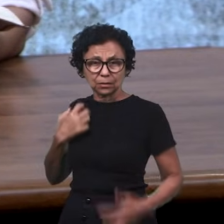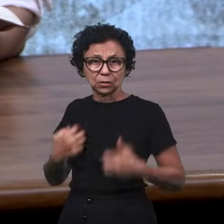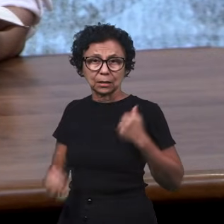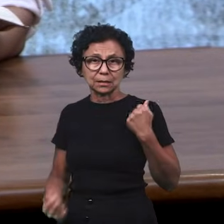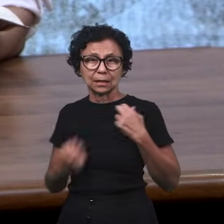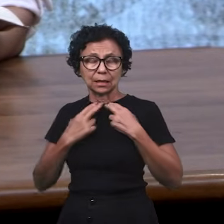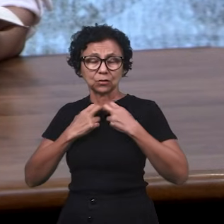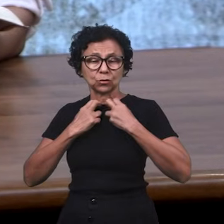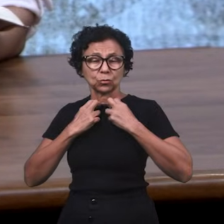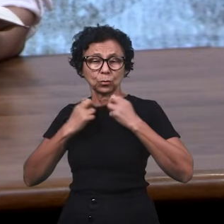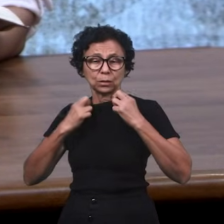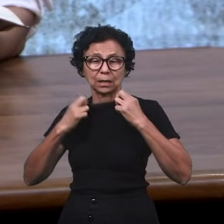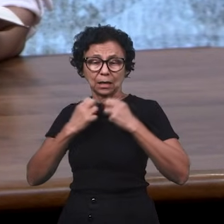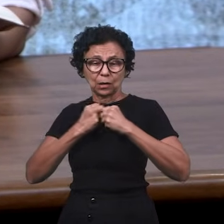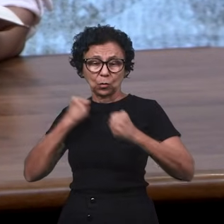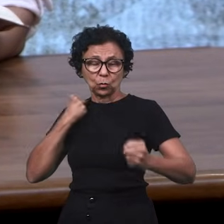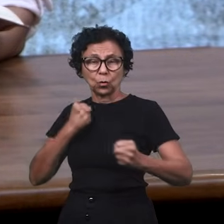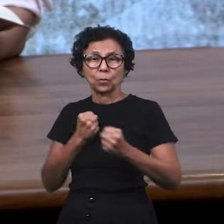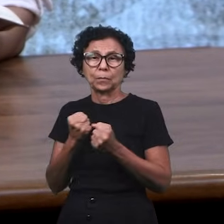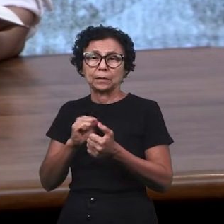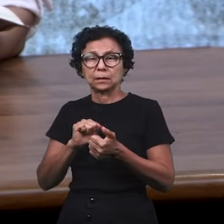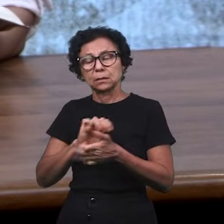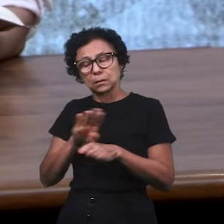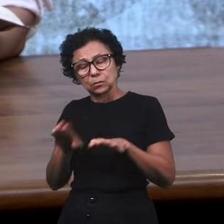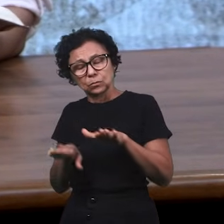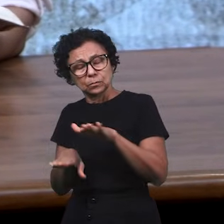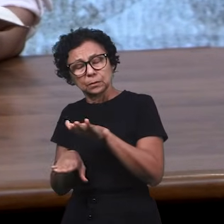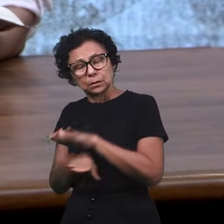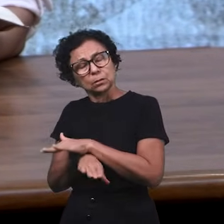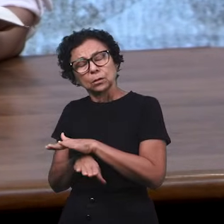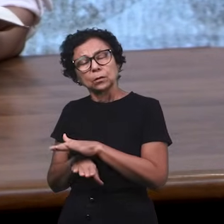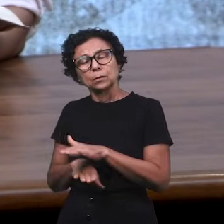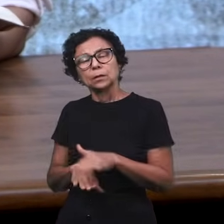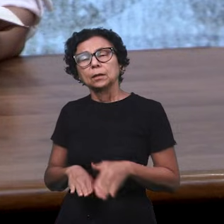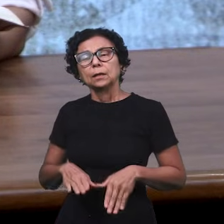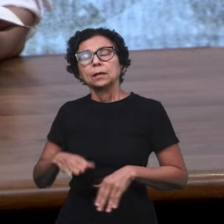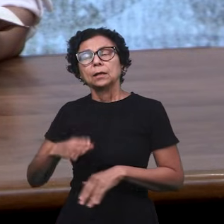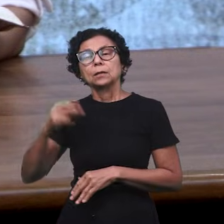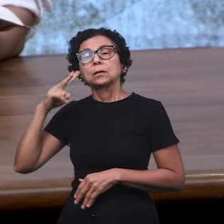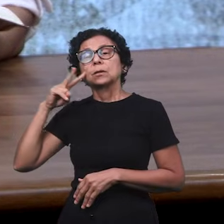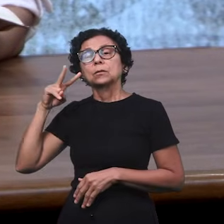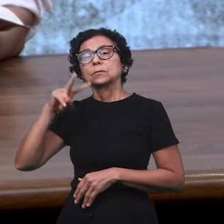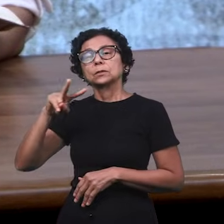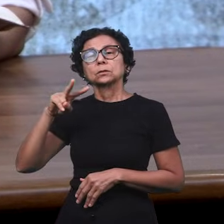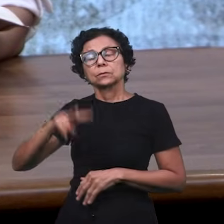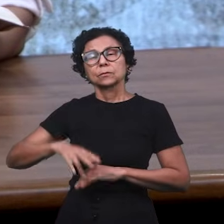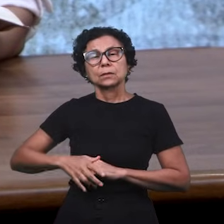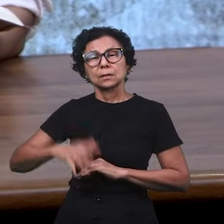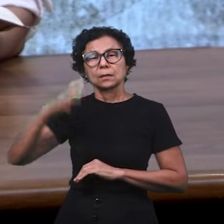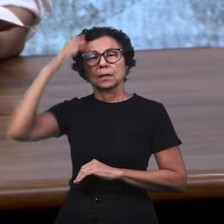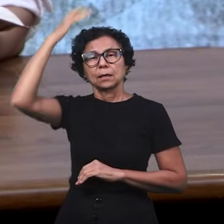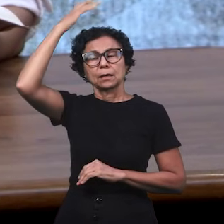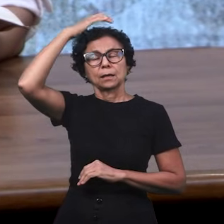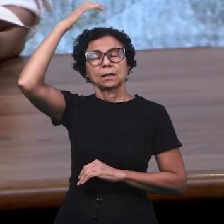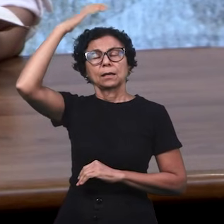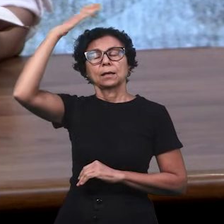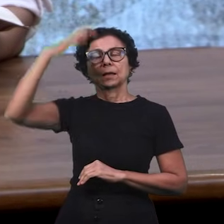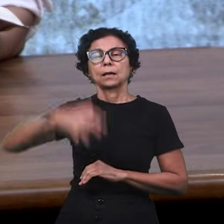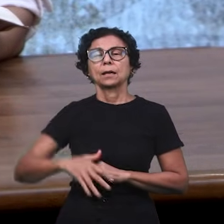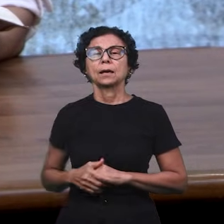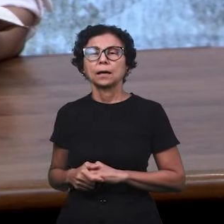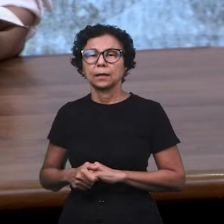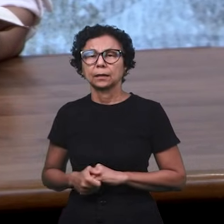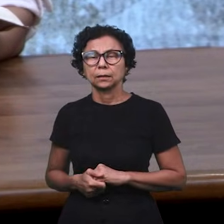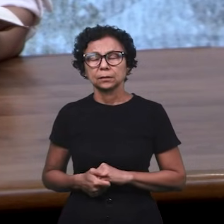te tenho ouvido, diz o Senhor. Eis que te ajuntarei a teus pais, e tu